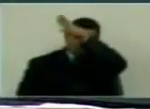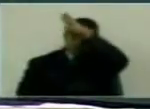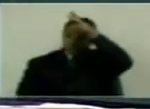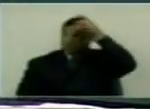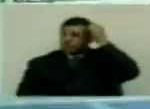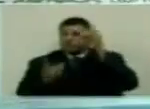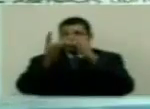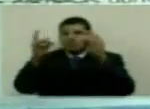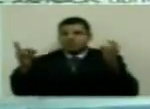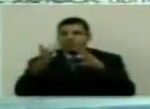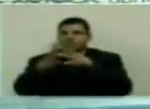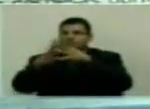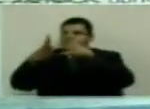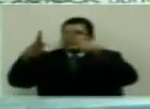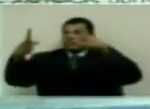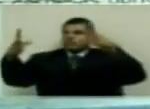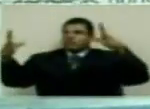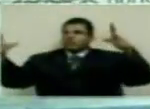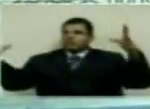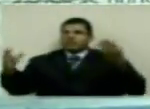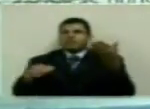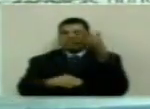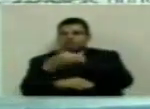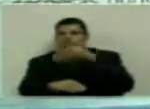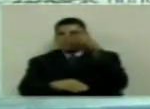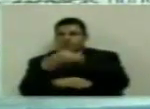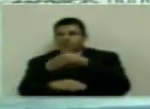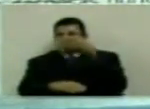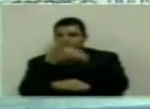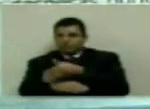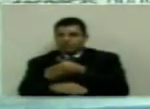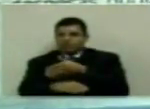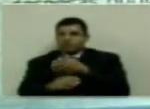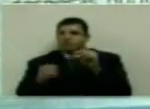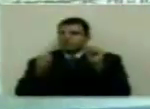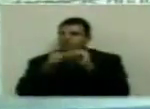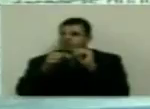Amazonas Energia vem aumentando os investimentos